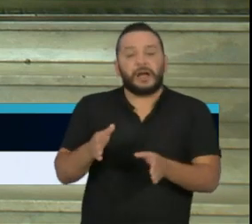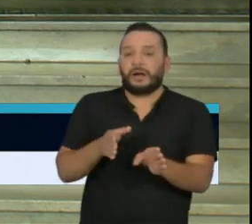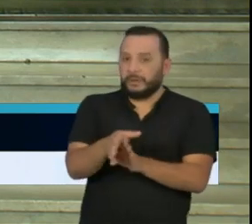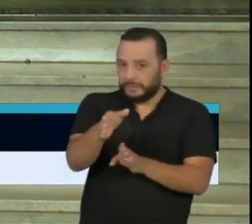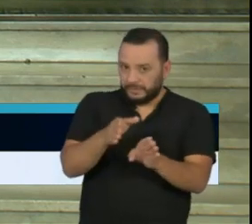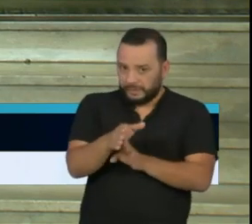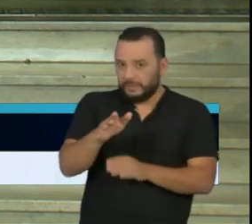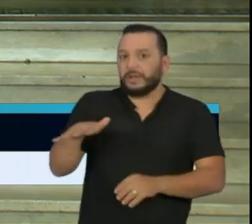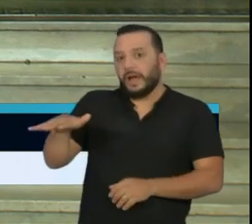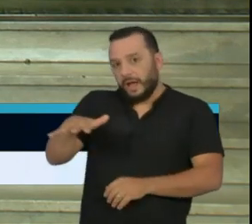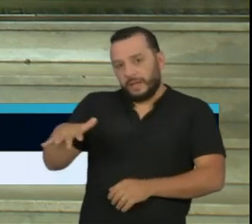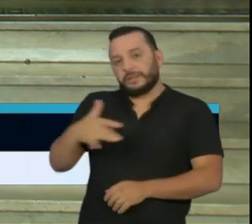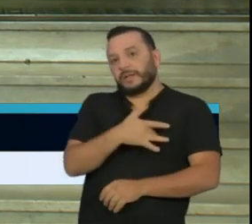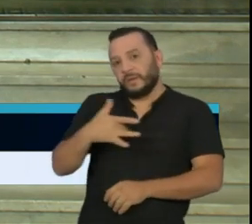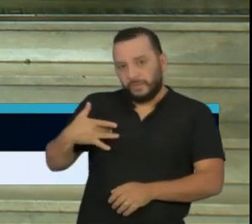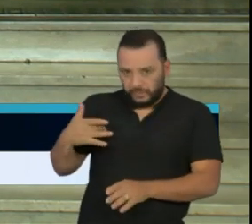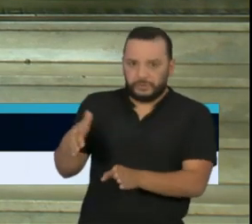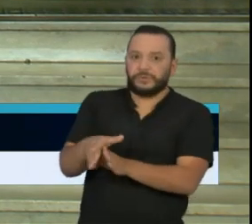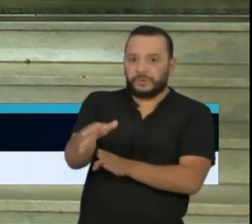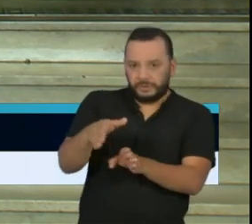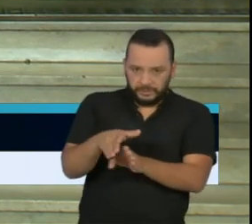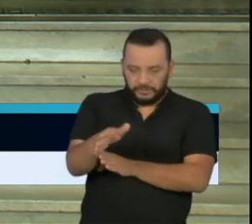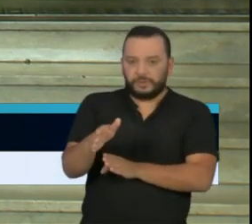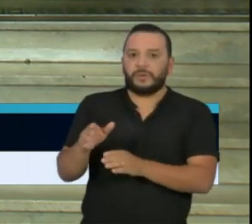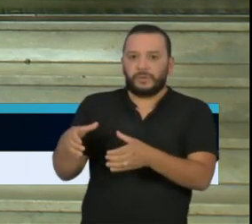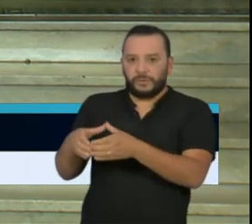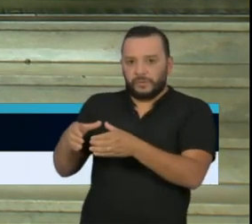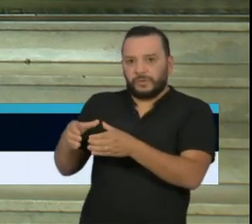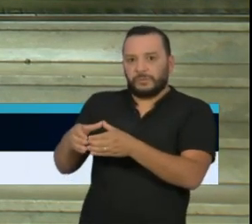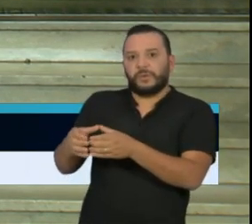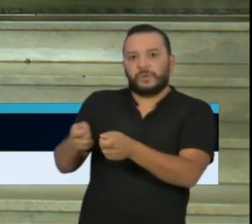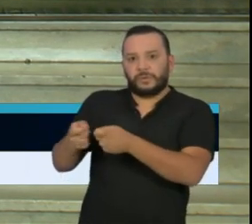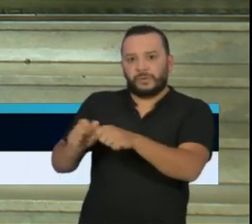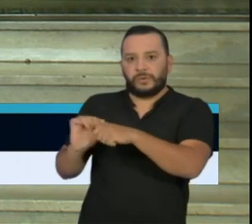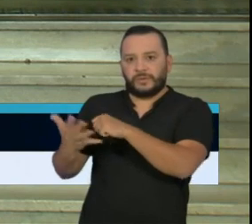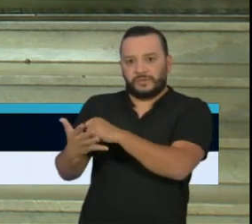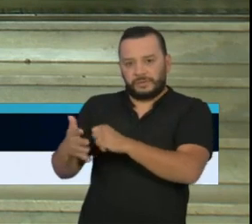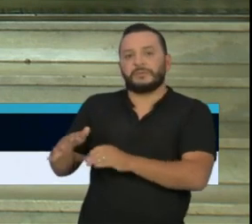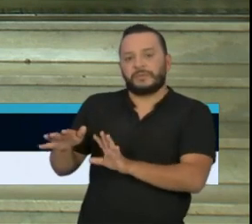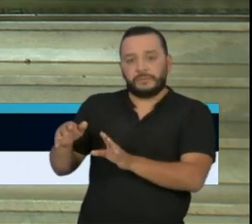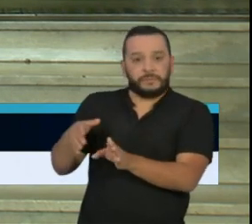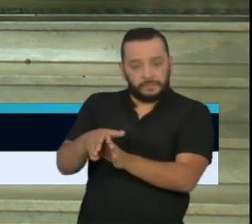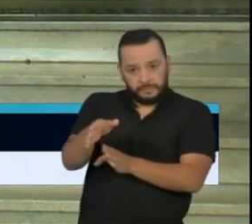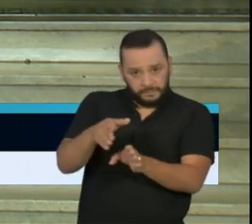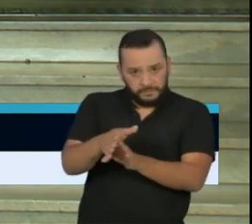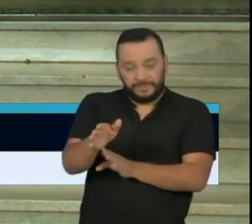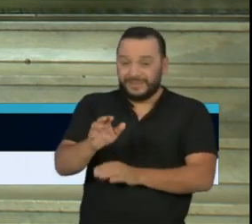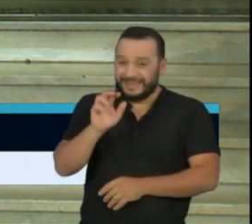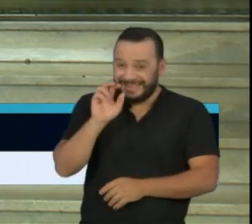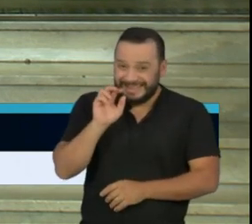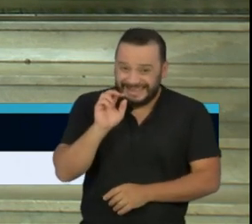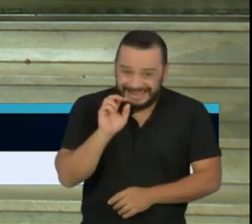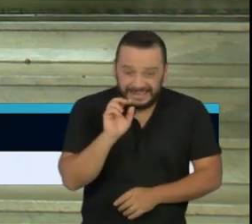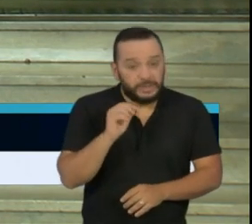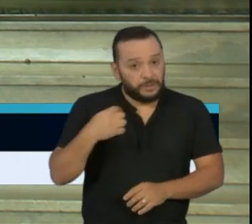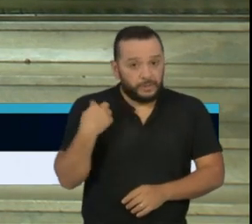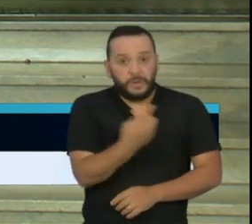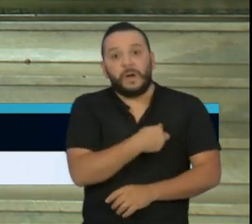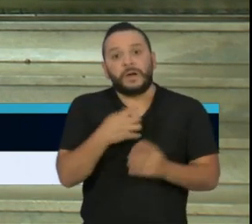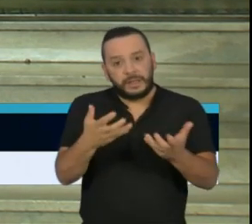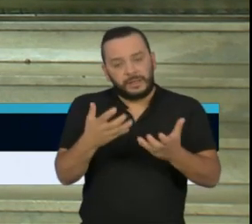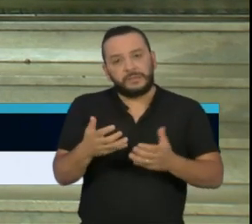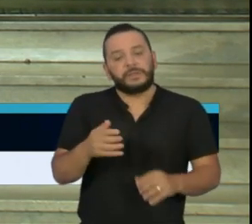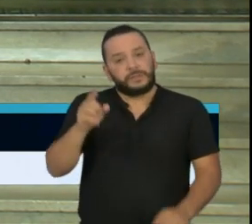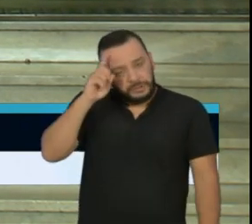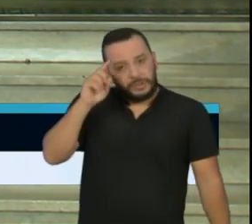da saúde e do Comitê de Saúde, nós revisaremos a decisão a ser anunciada no dia 8 de